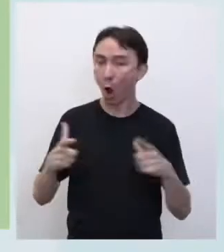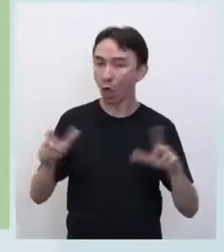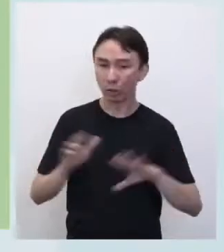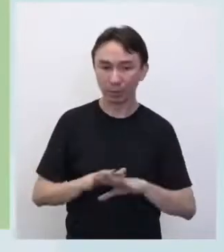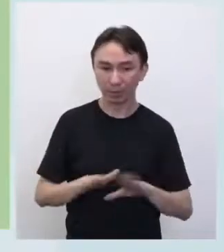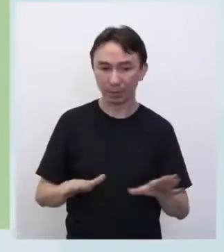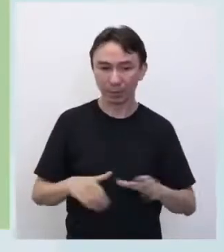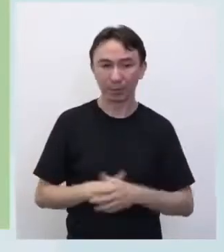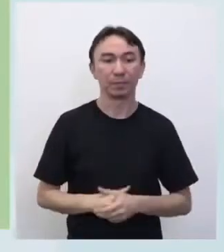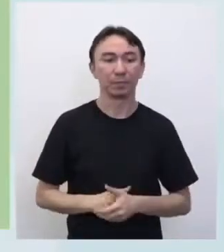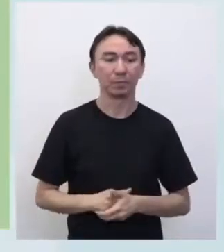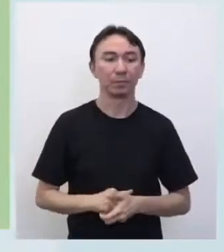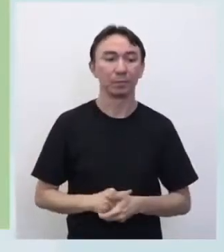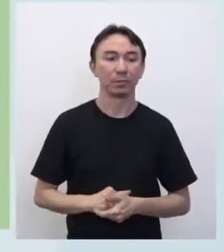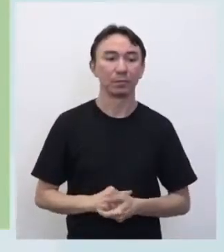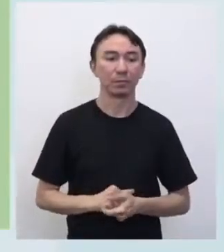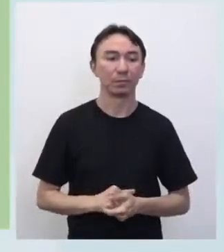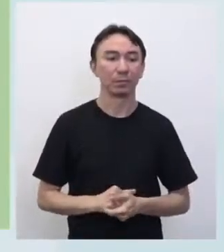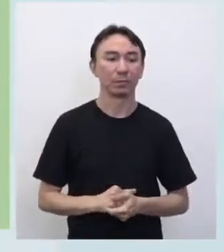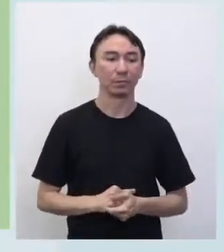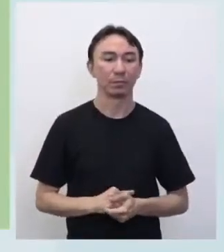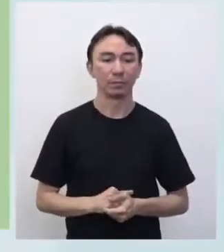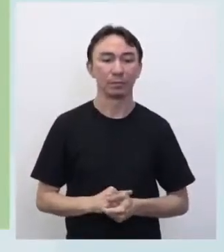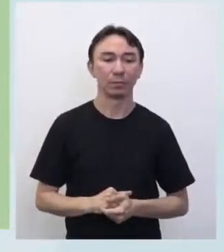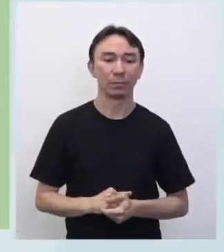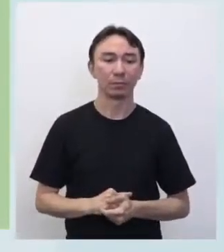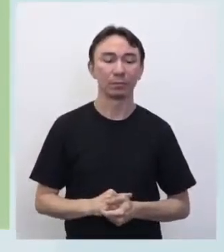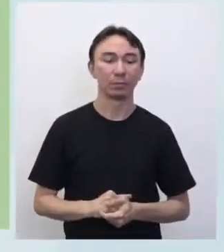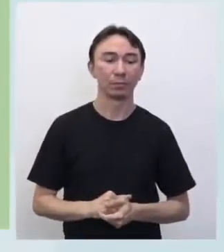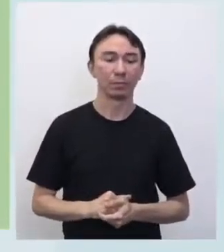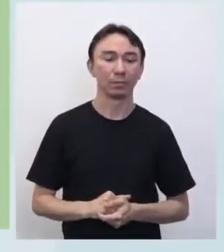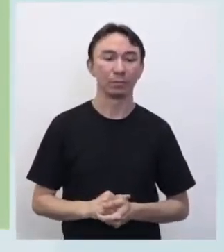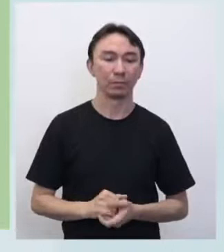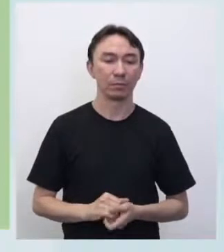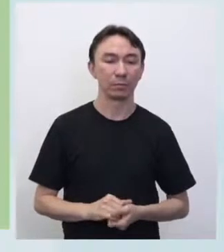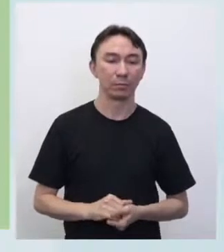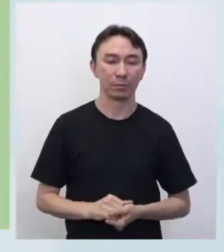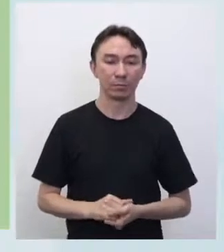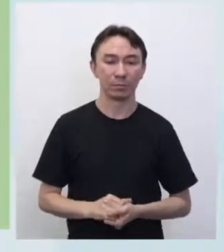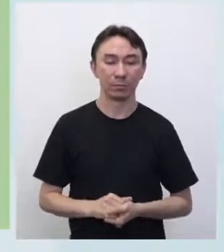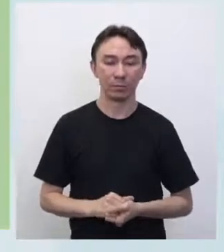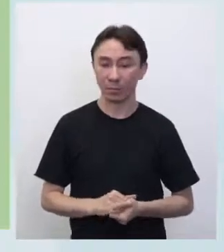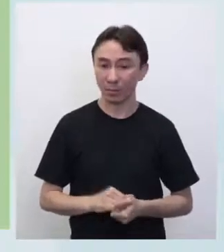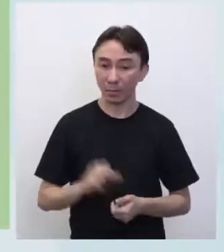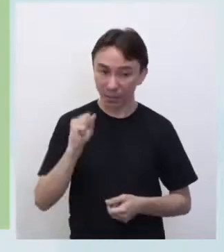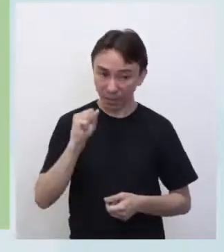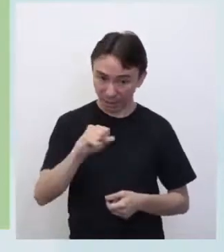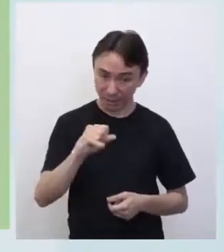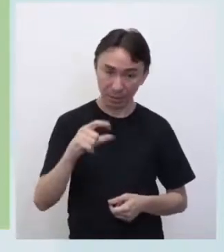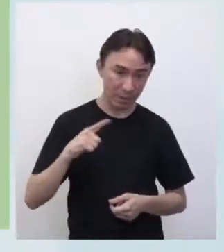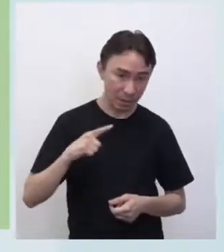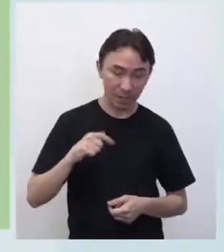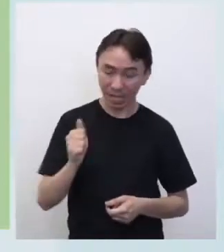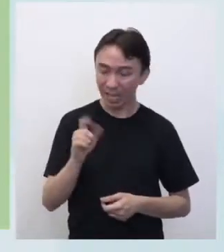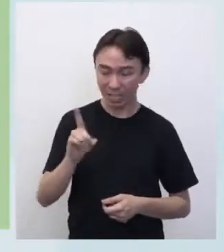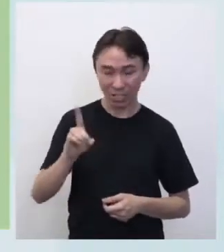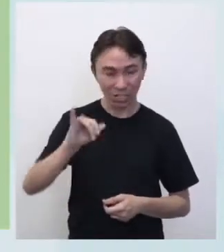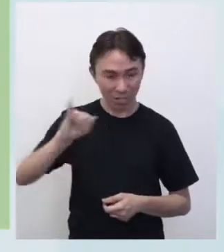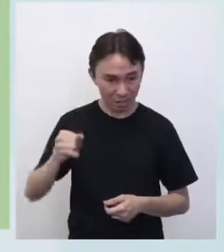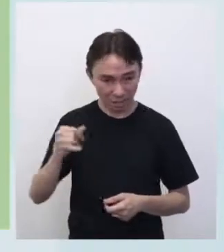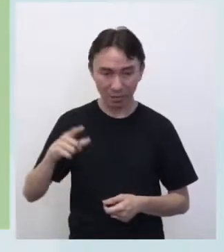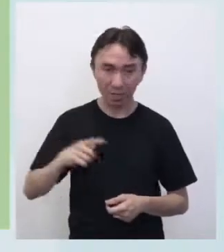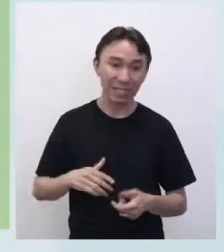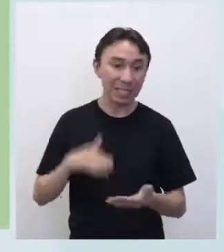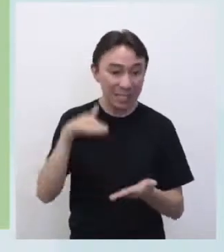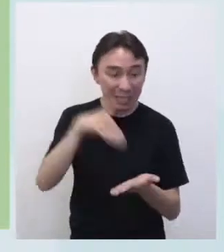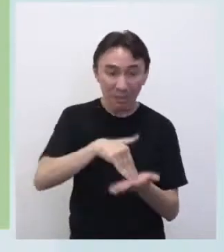an adjective ends in E, we just add R. Se o adjetivo terminar na letrinha E, basta a gente